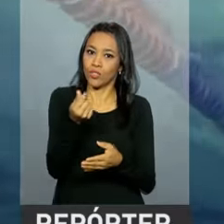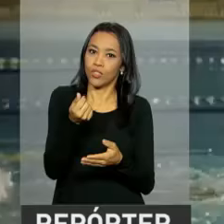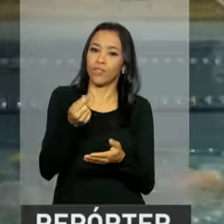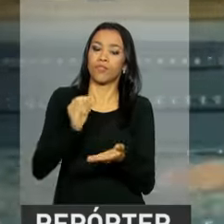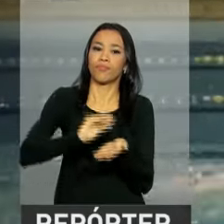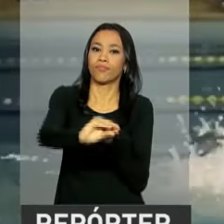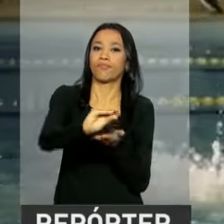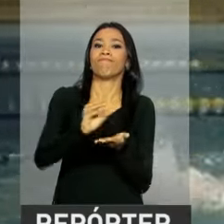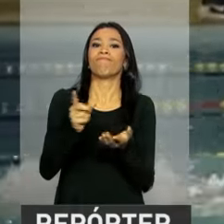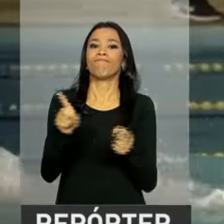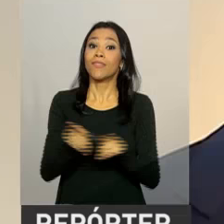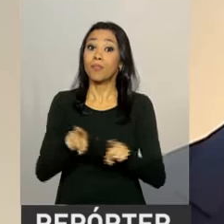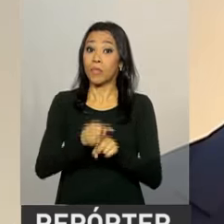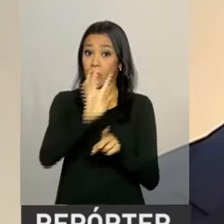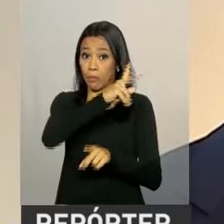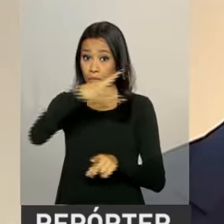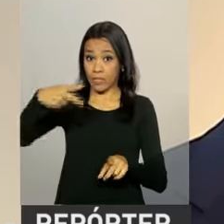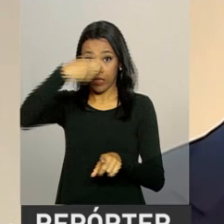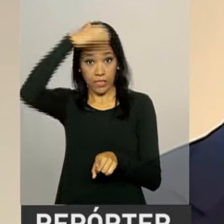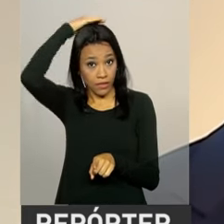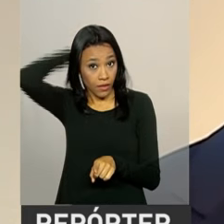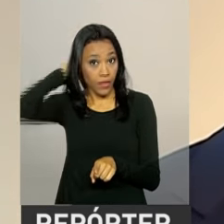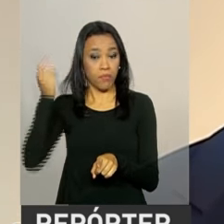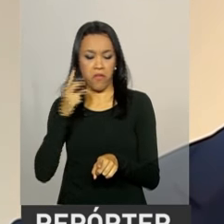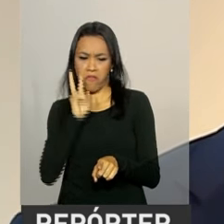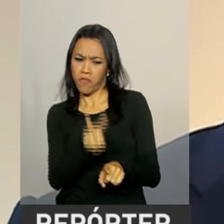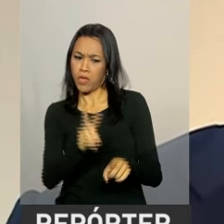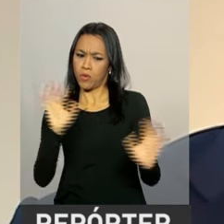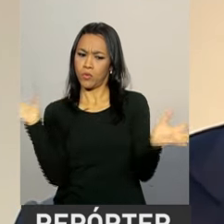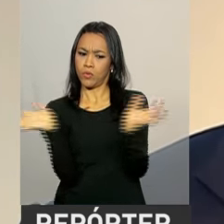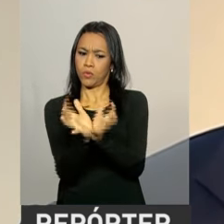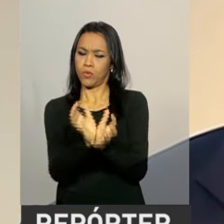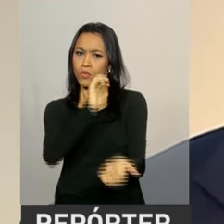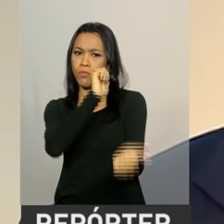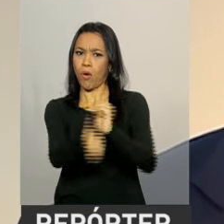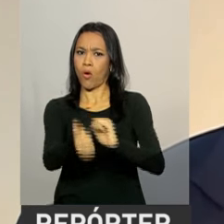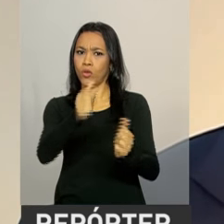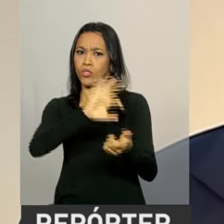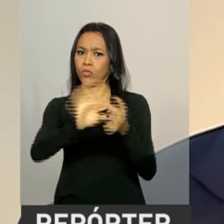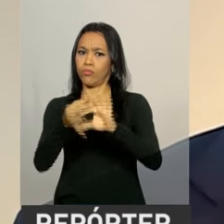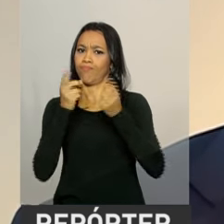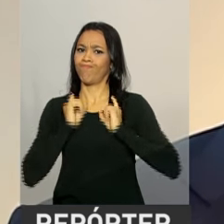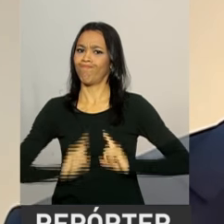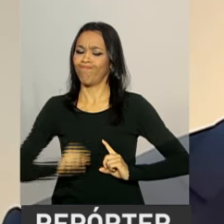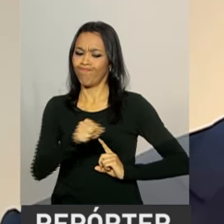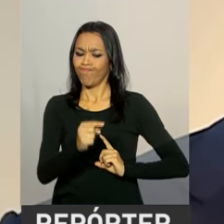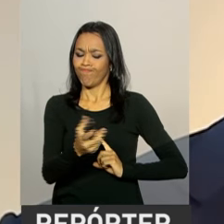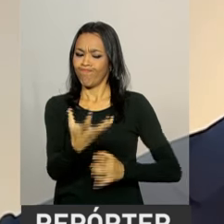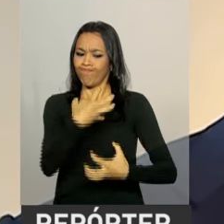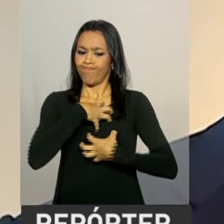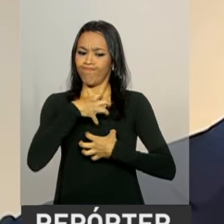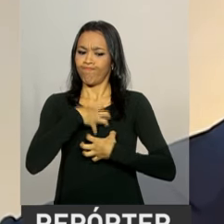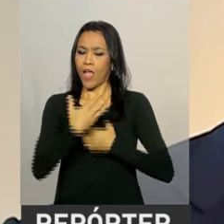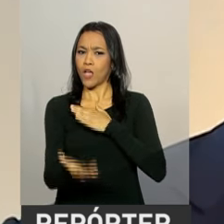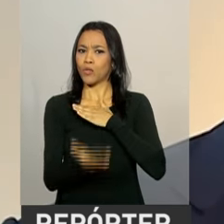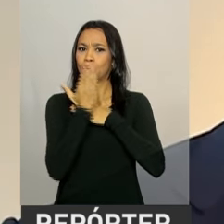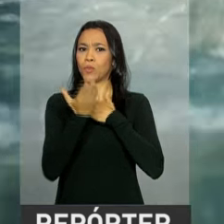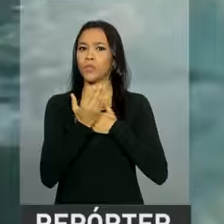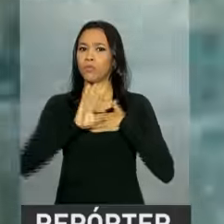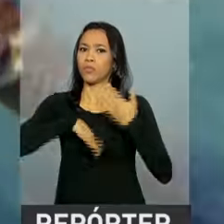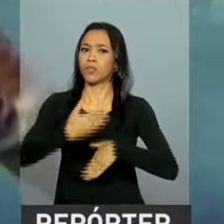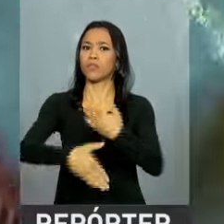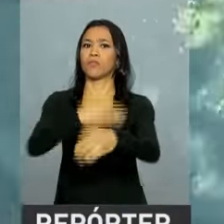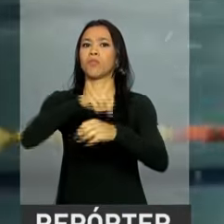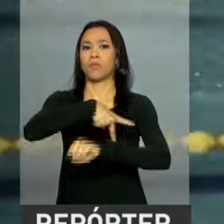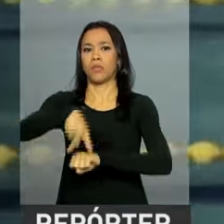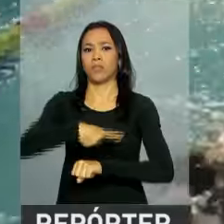O presidente Temer identifica o esporte paralímpico e os exemplos que ele traz fundamentais para o desenvolvimento do país.